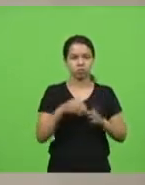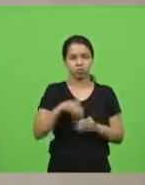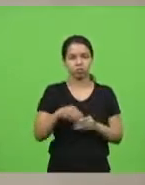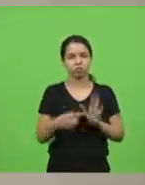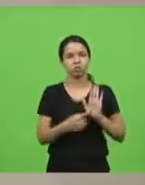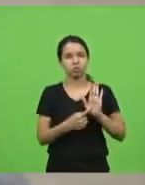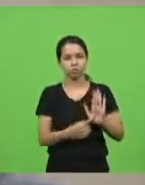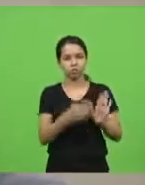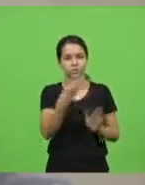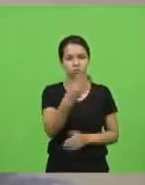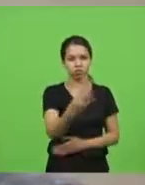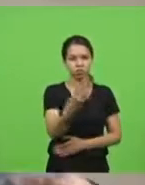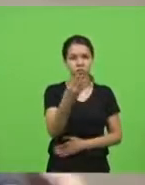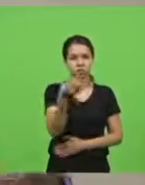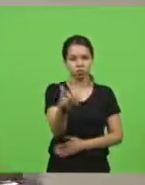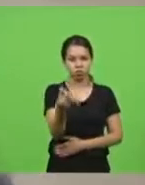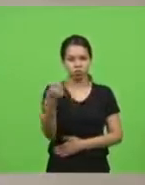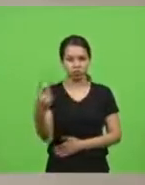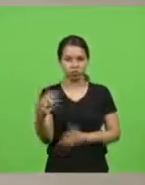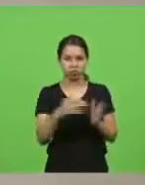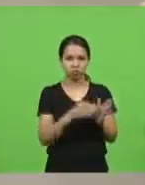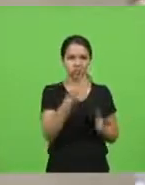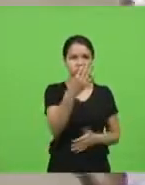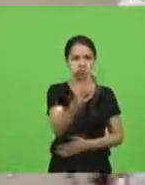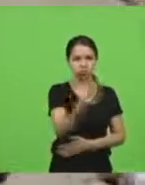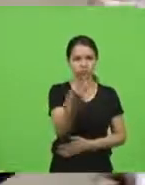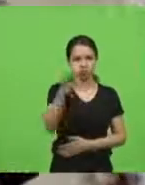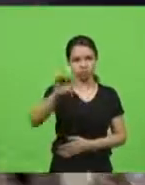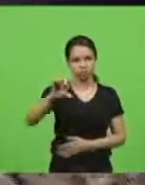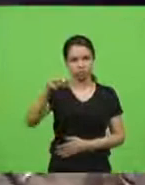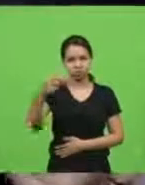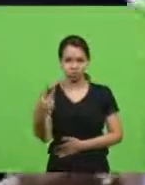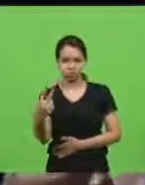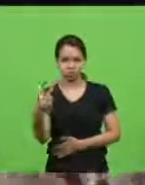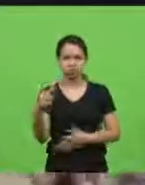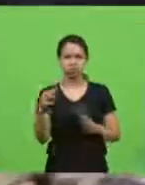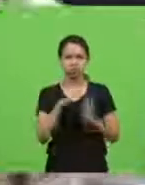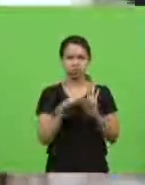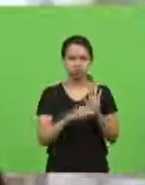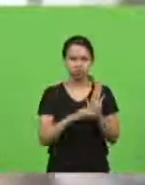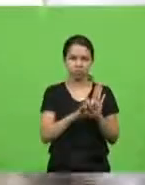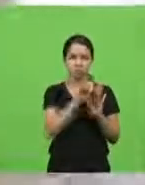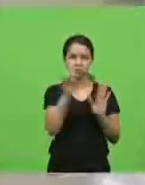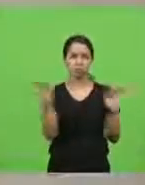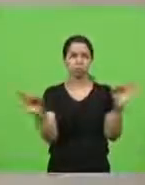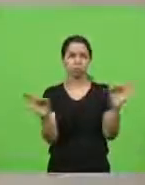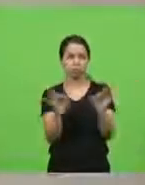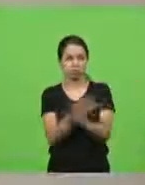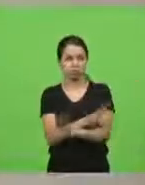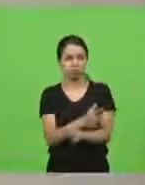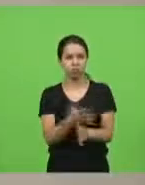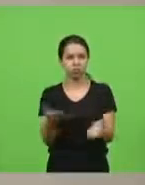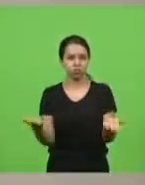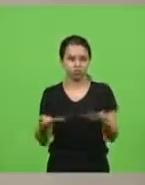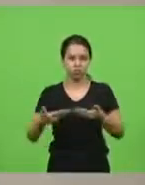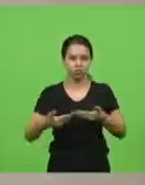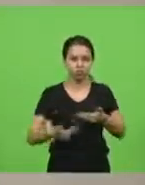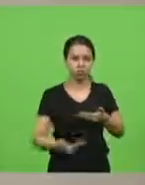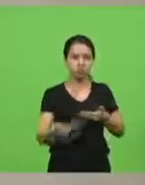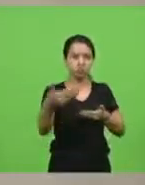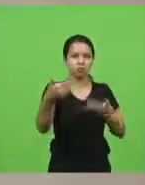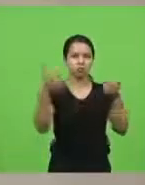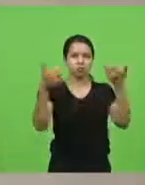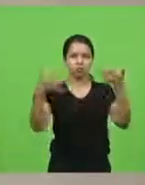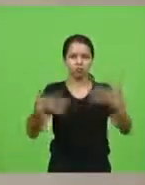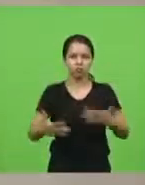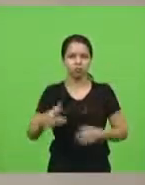Indicações 462 a 492. Fim da ordem do dia. Passamos às explicações